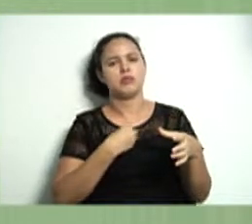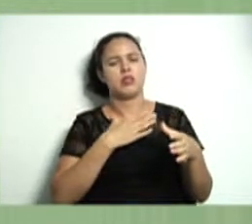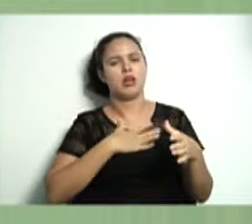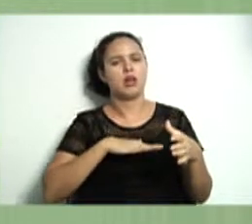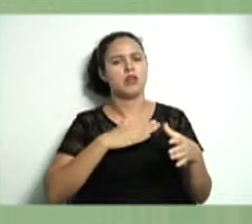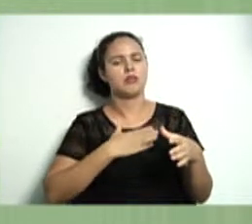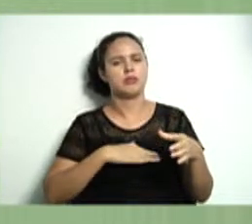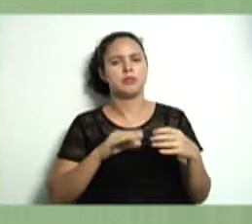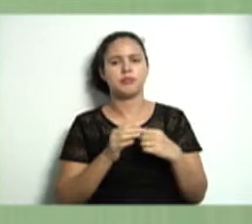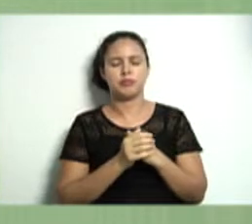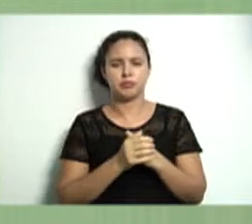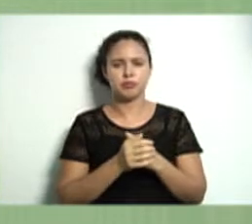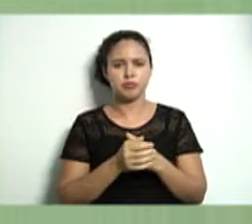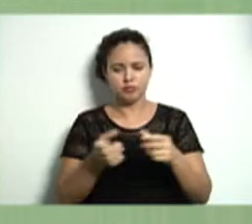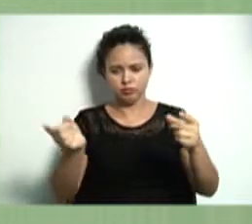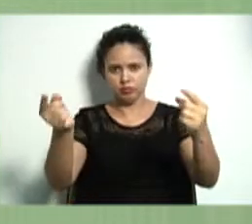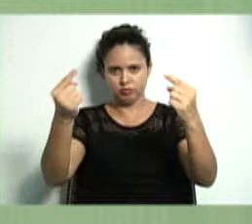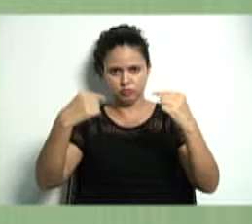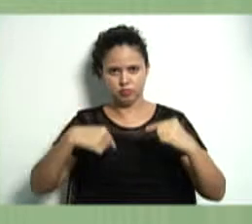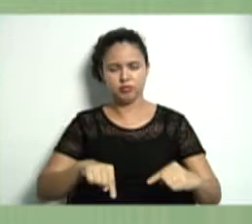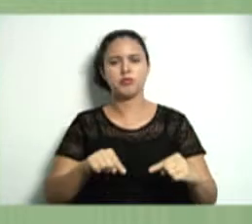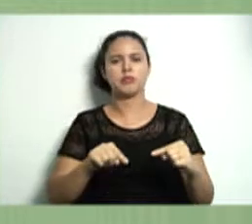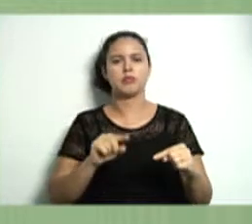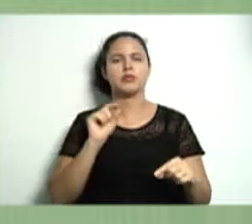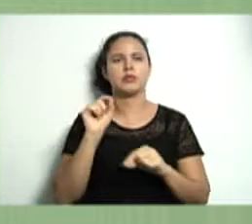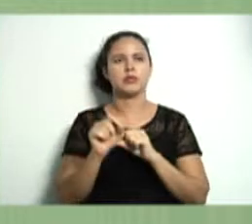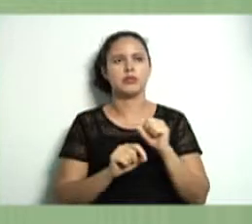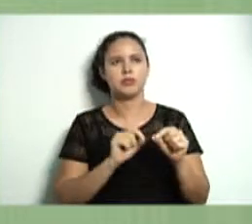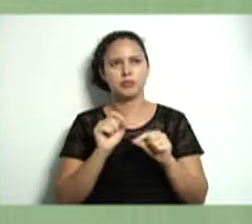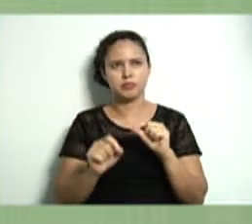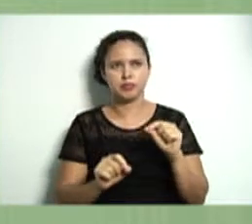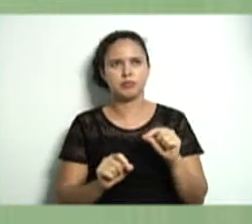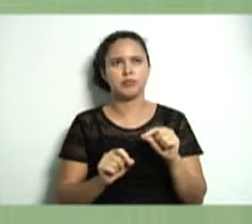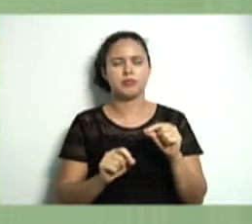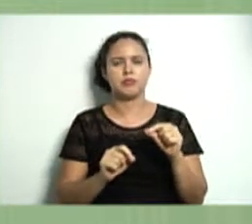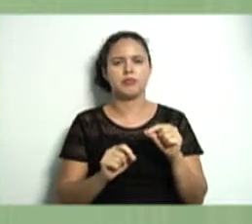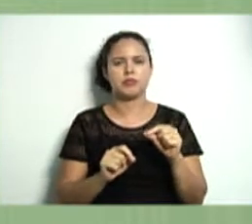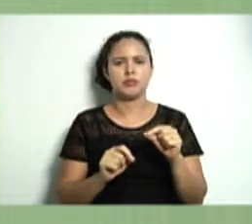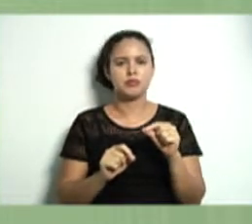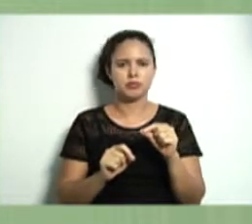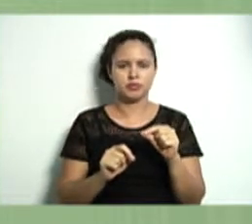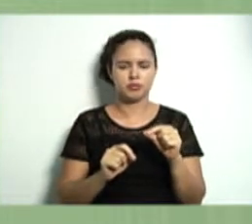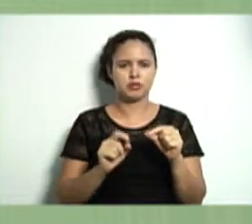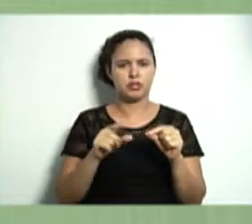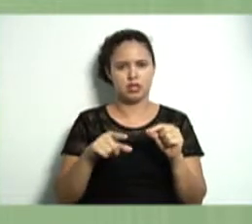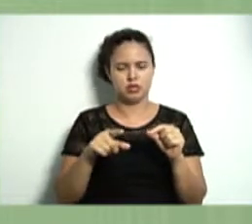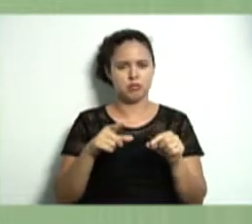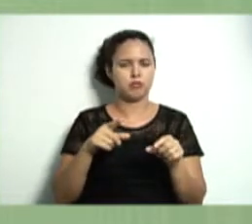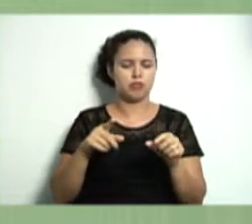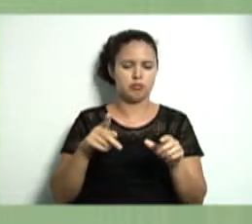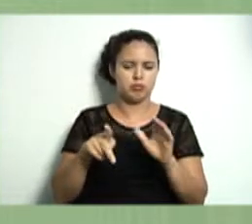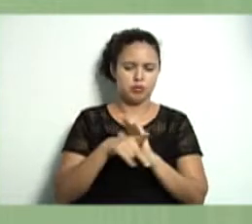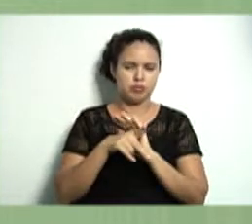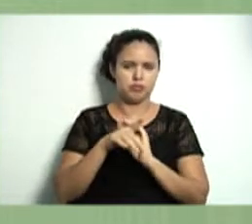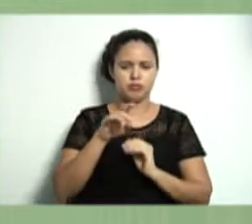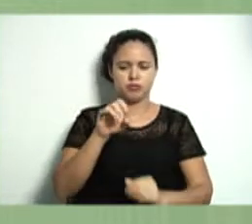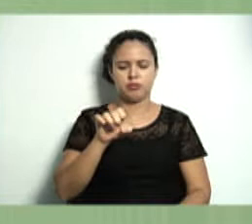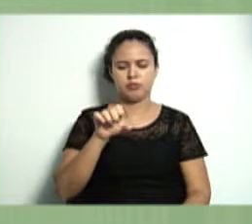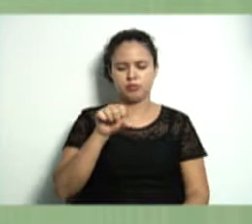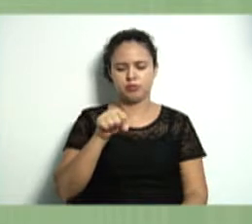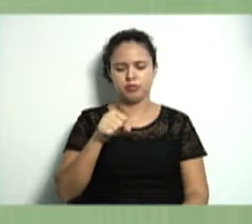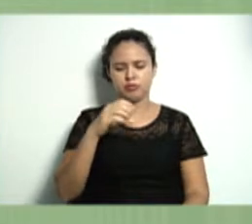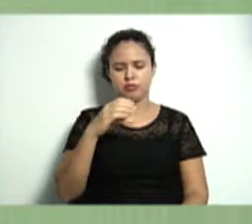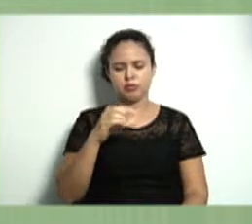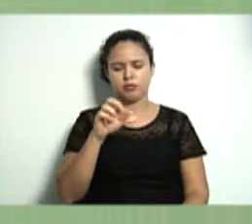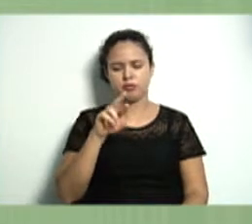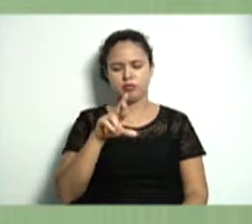outro modo de produção, esse sim, eu acho que vocês já estudaram, é o modo de produção escravista. Ele caracterizou